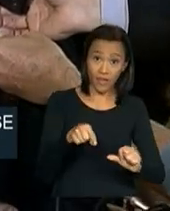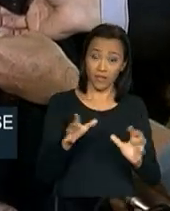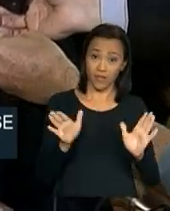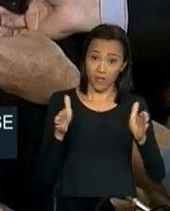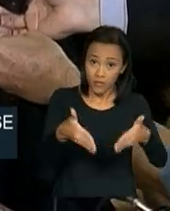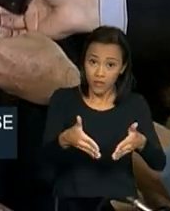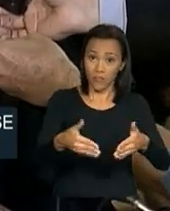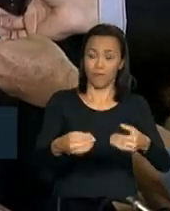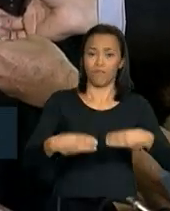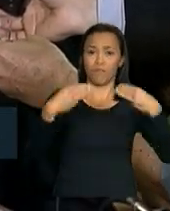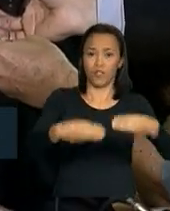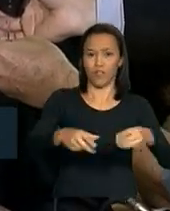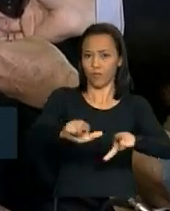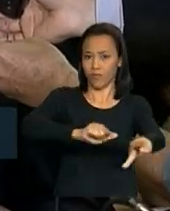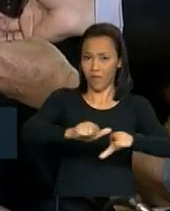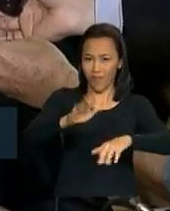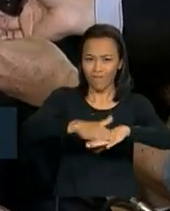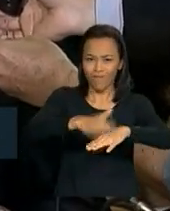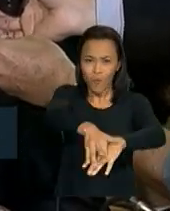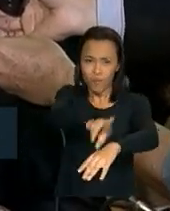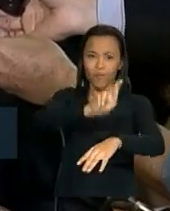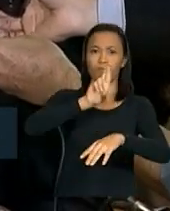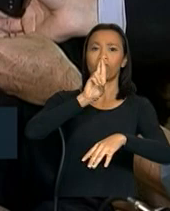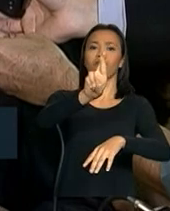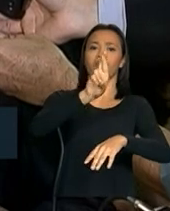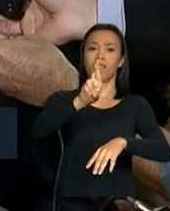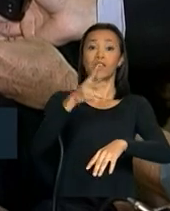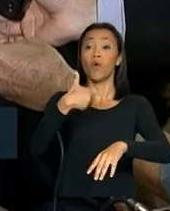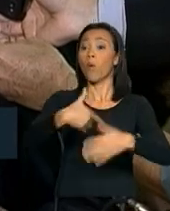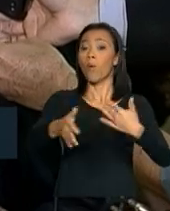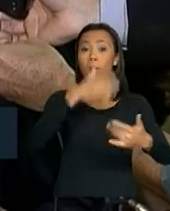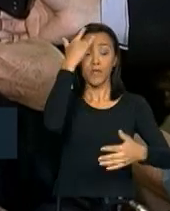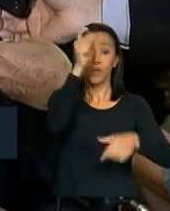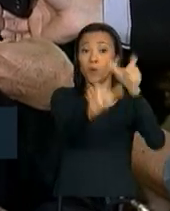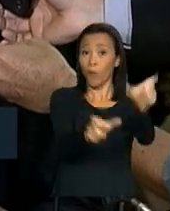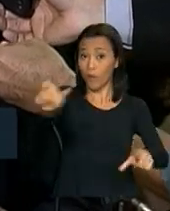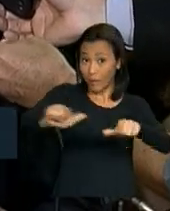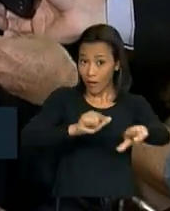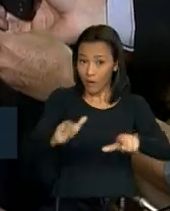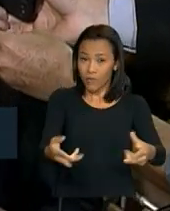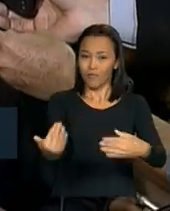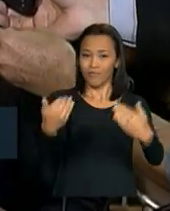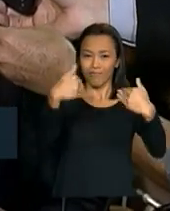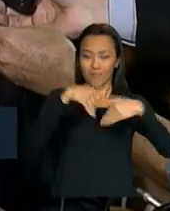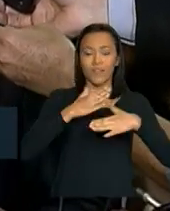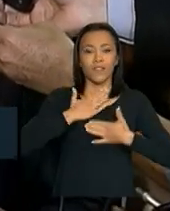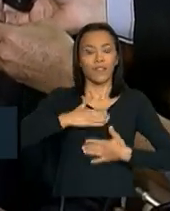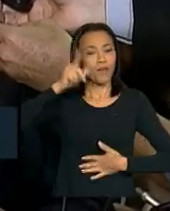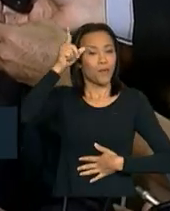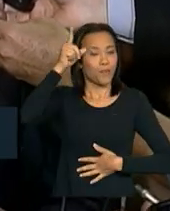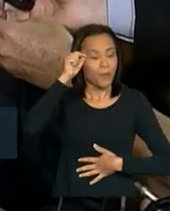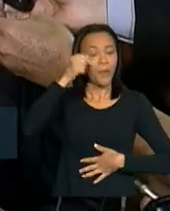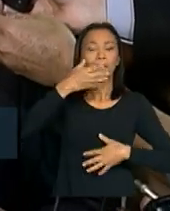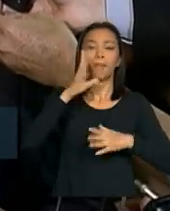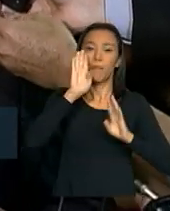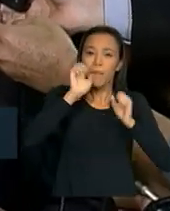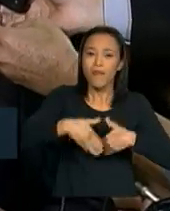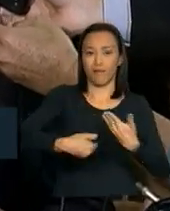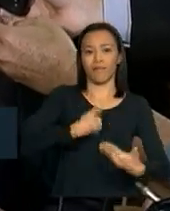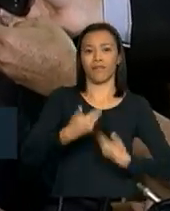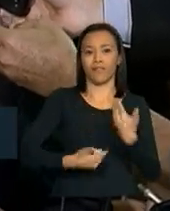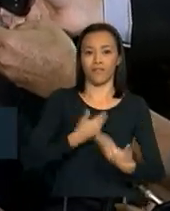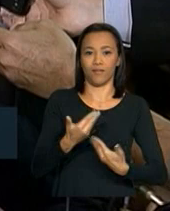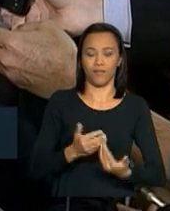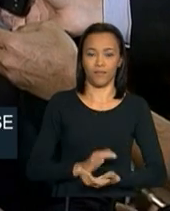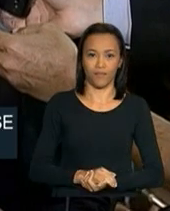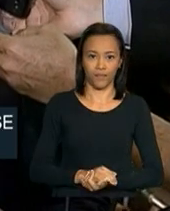Trabalho num órgão de referência, onde o trabalhador se sinta confortável, bem atendido e se emocione com isso. Por